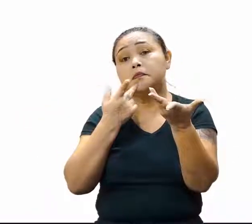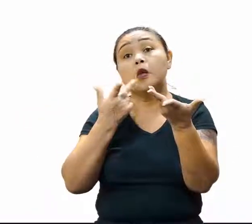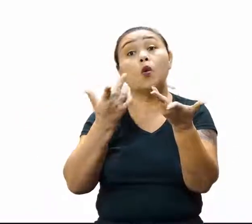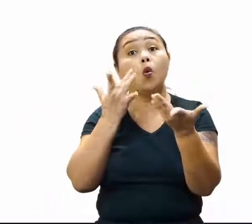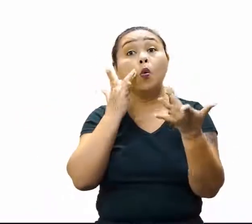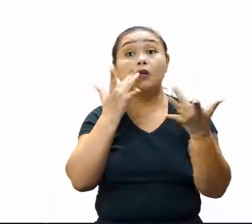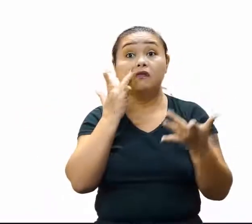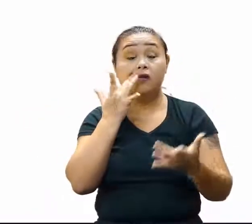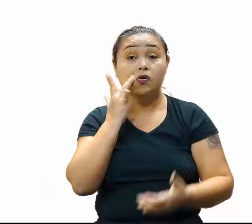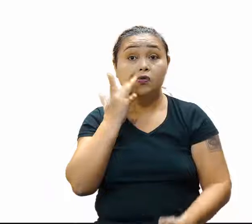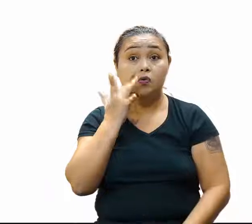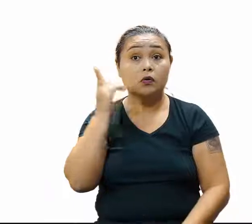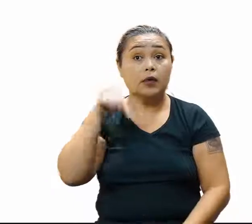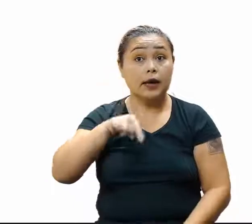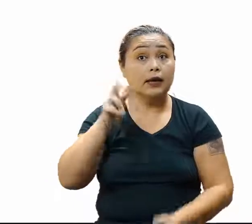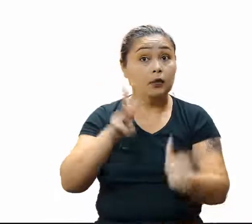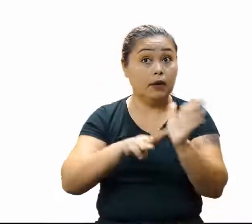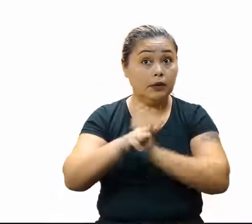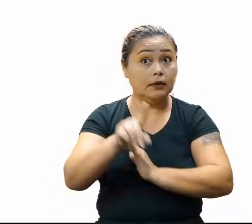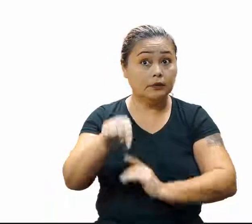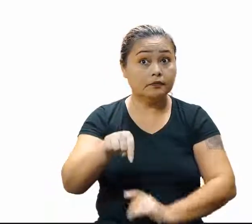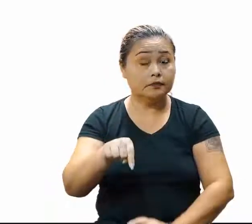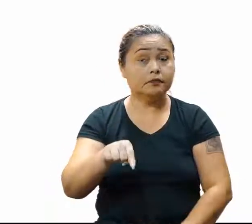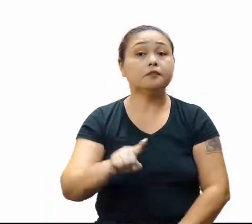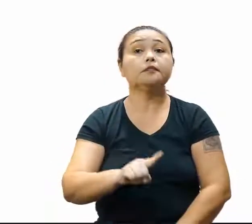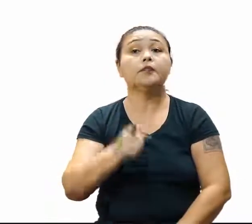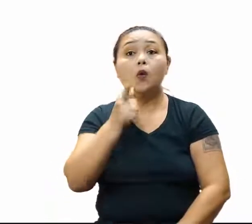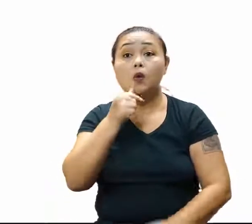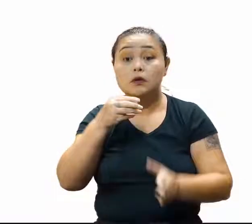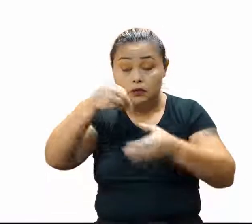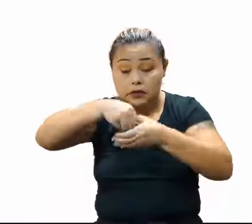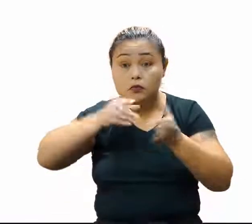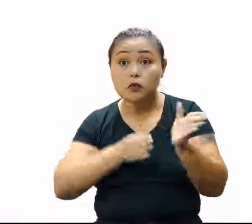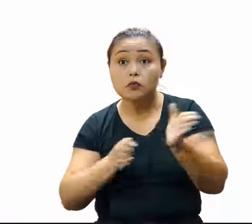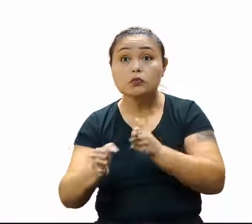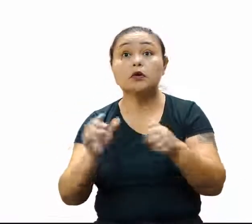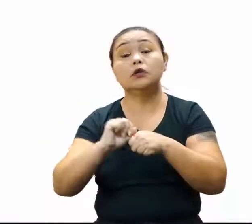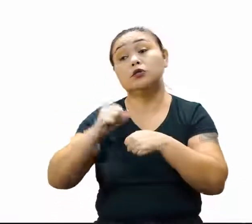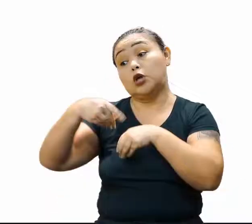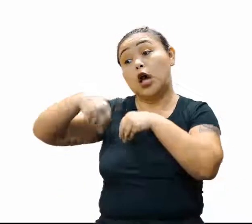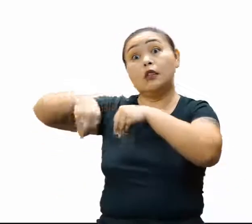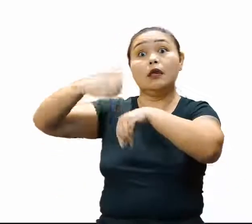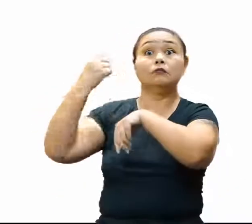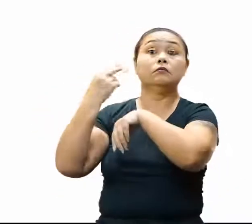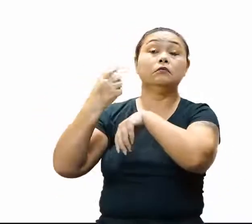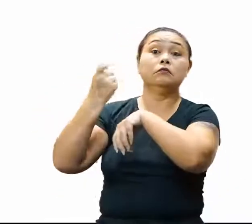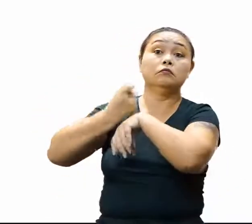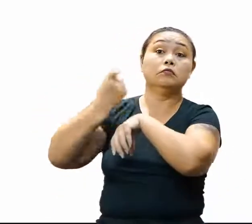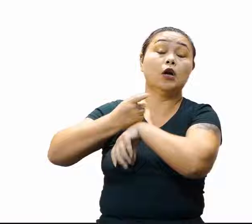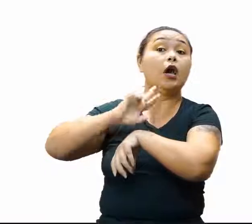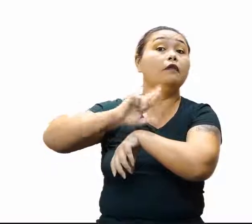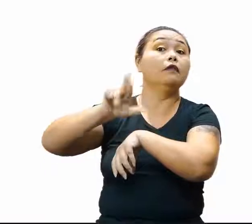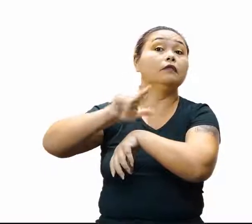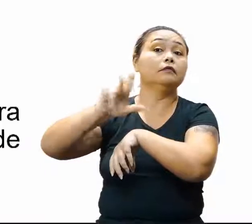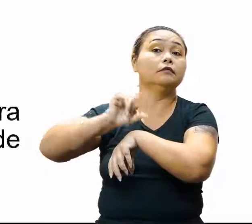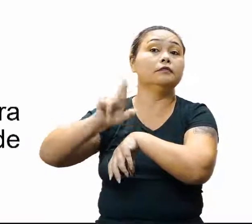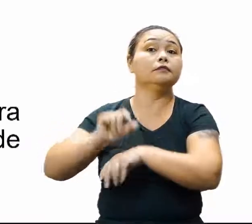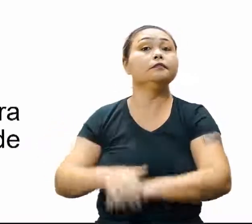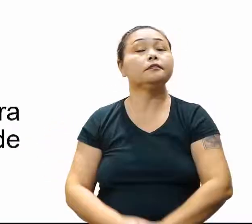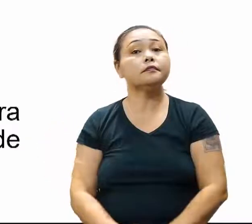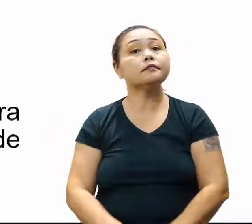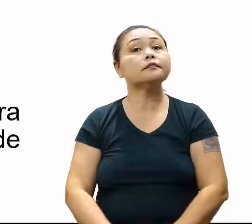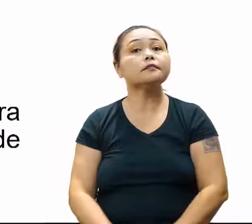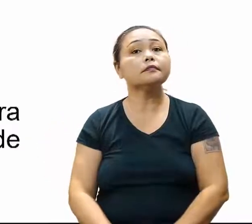ouro no Rio Madeira. No ouro no rio. O ouro em terra firme já é um outro mecanismo que é utilizado. Tá